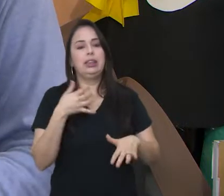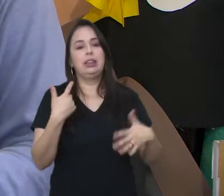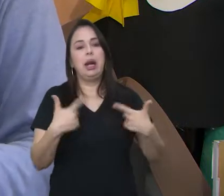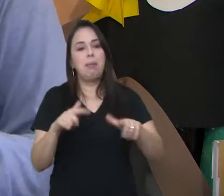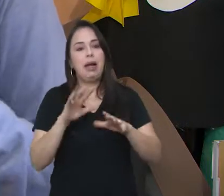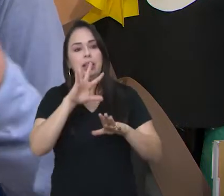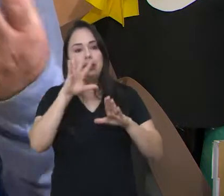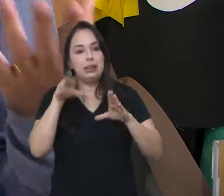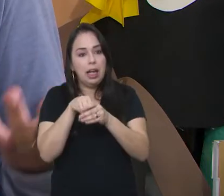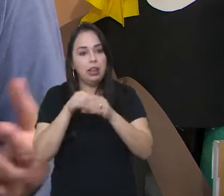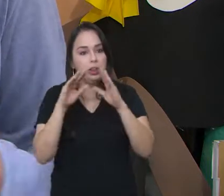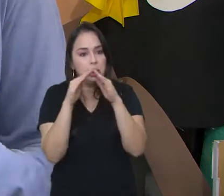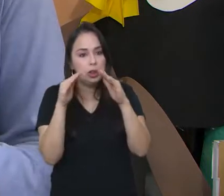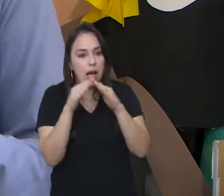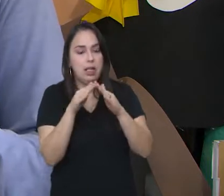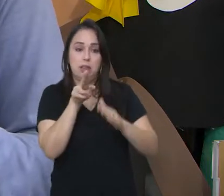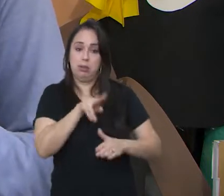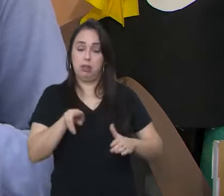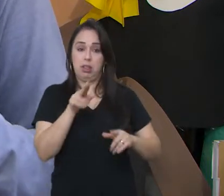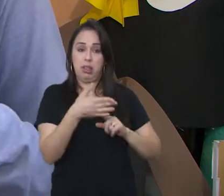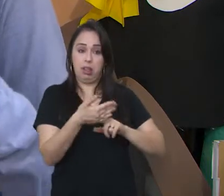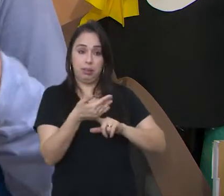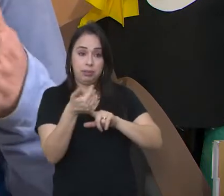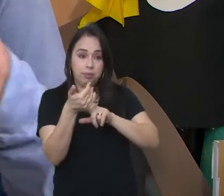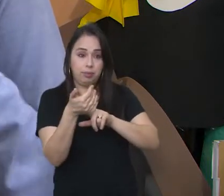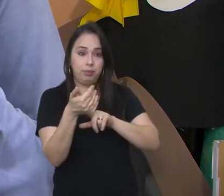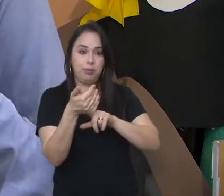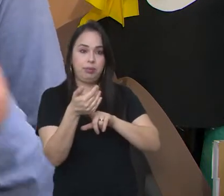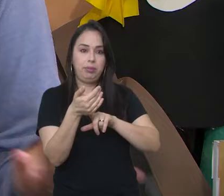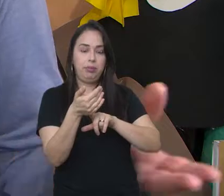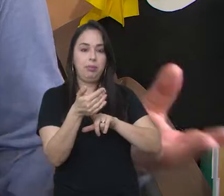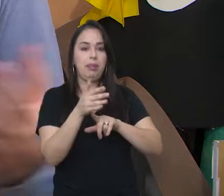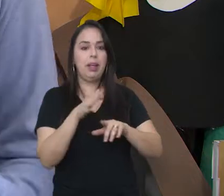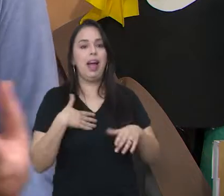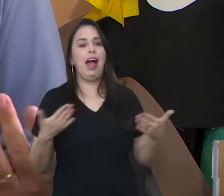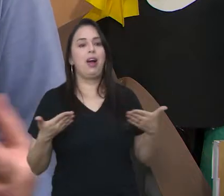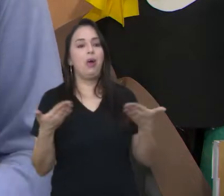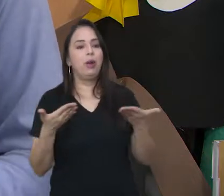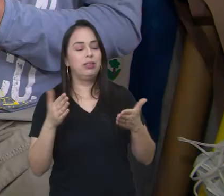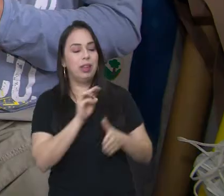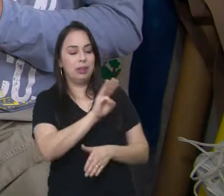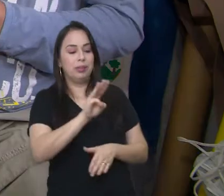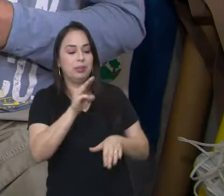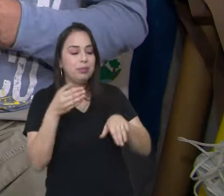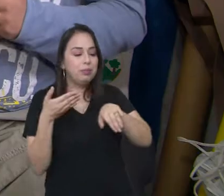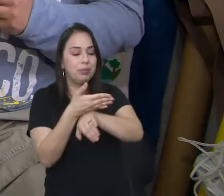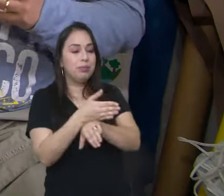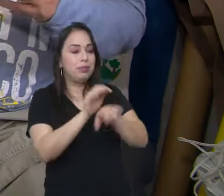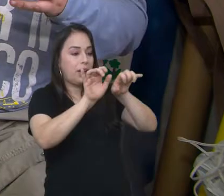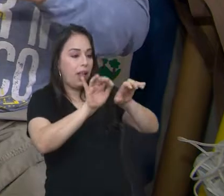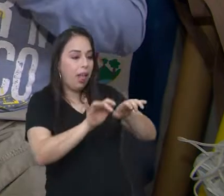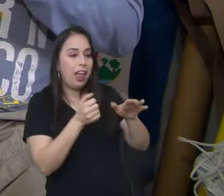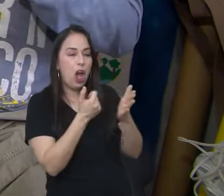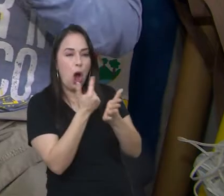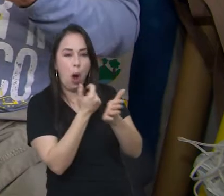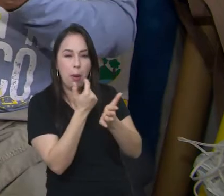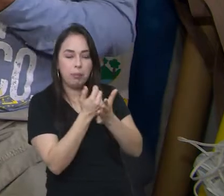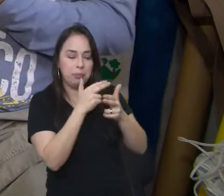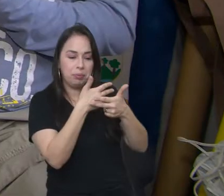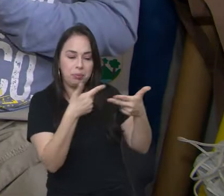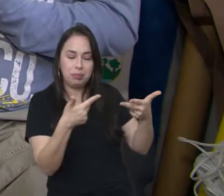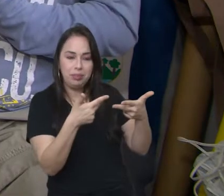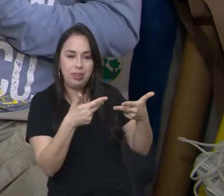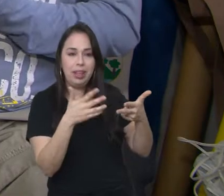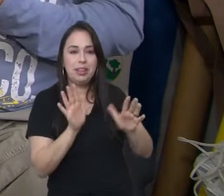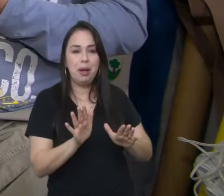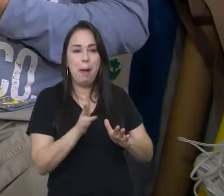Trabalho em casa, né? Usando a tecnologia, você compra as coisas tudo pela internet, então já foi